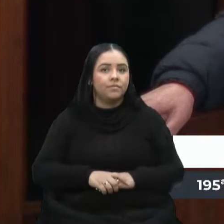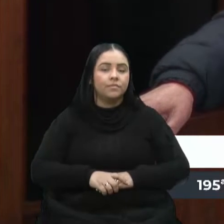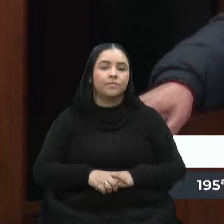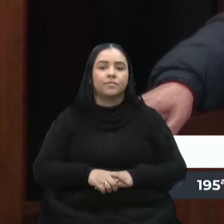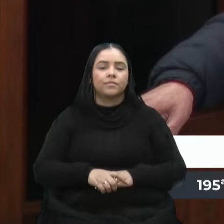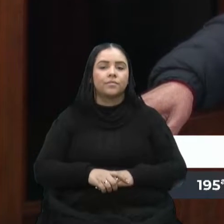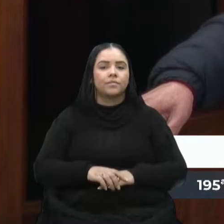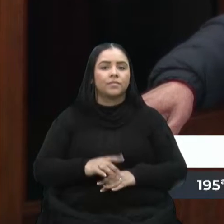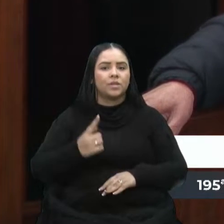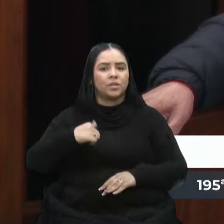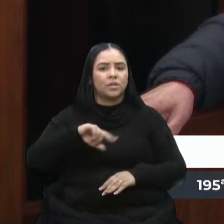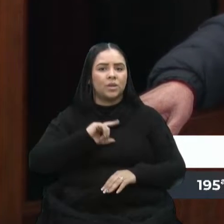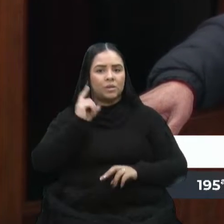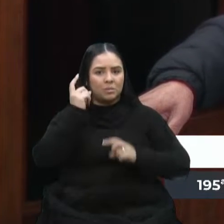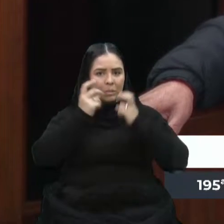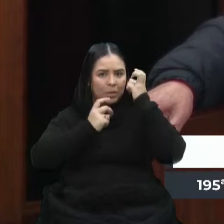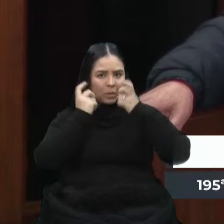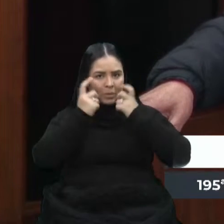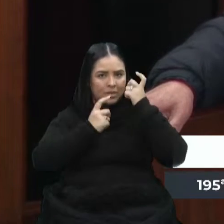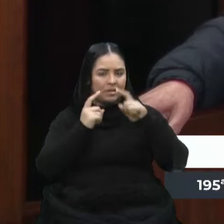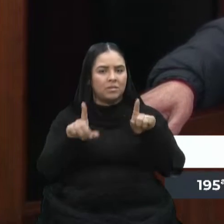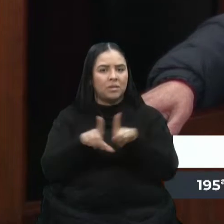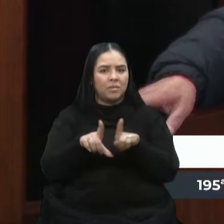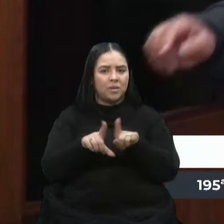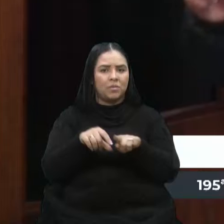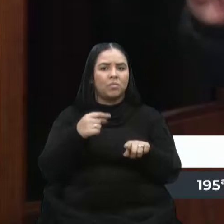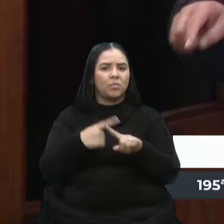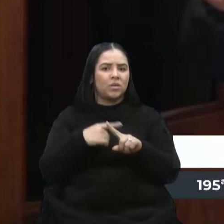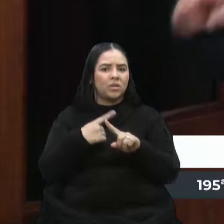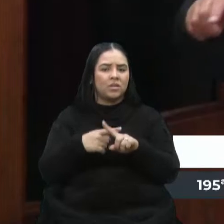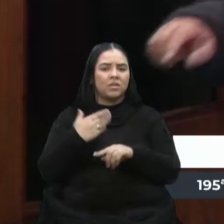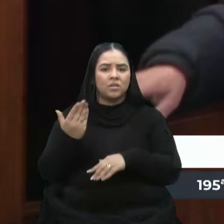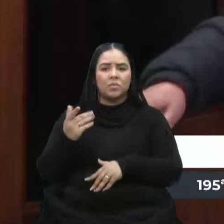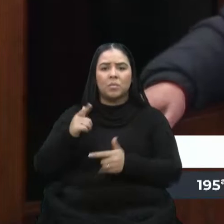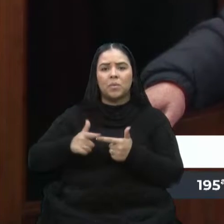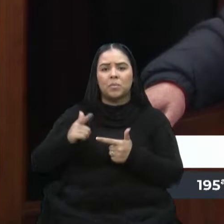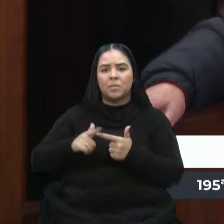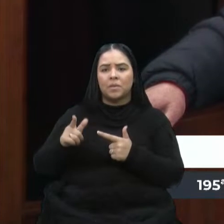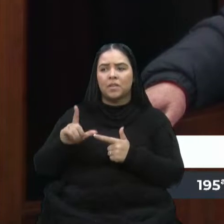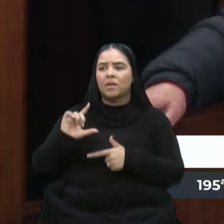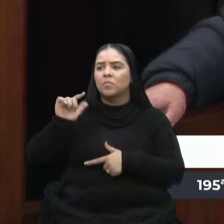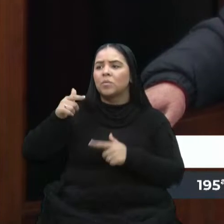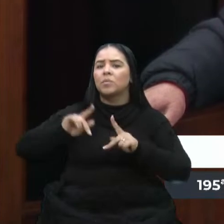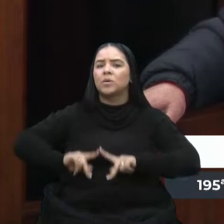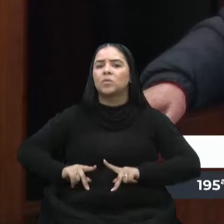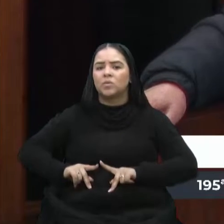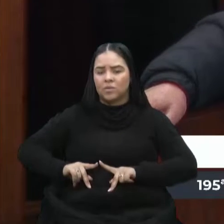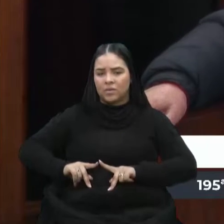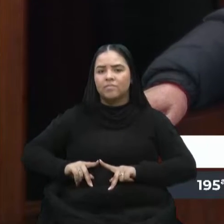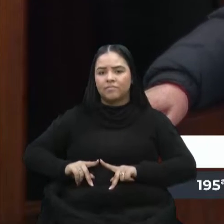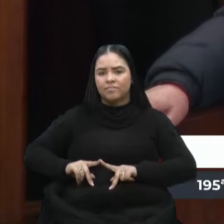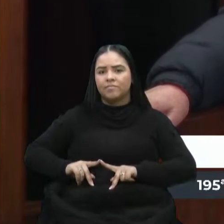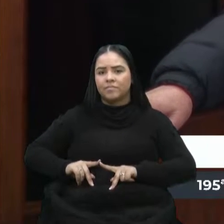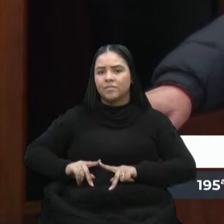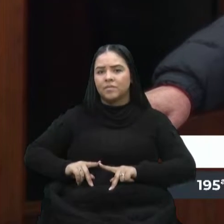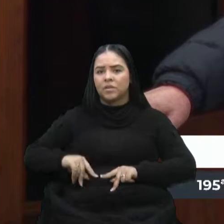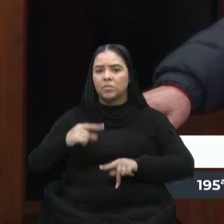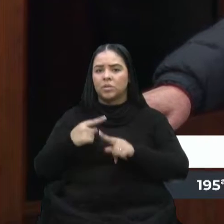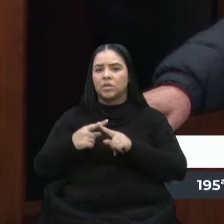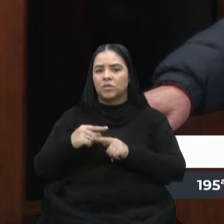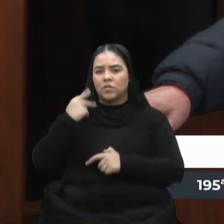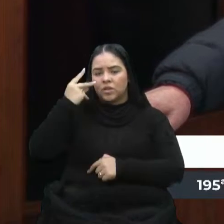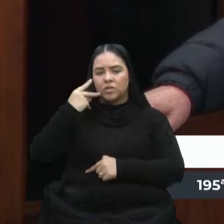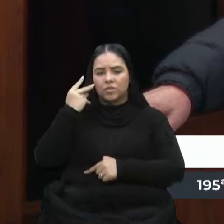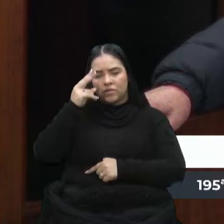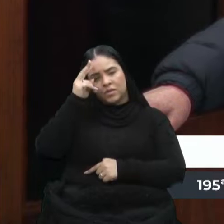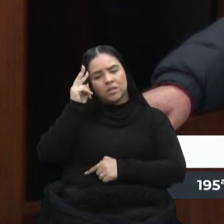uma preocupação nossa também. Porque isso aí está estourando lá no bolso da contribuinte. Quando o vereador Velocindo e a